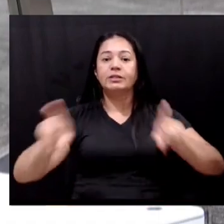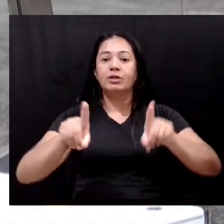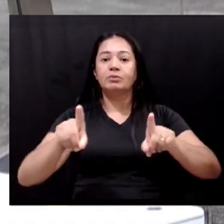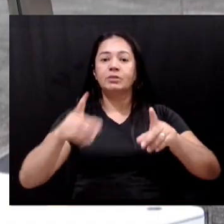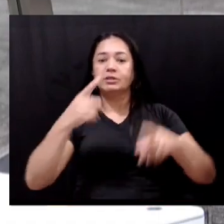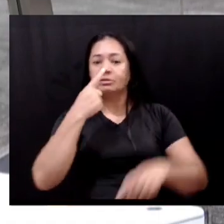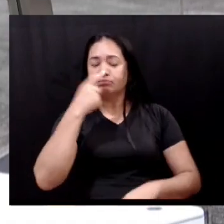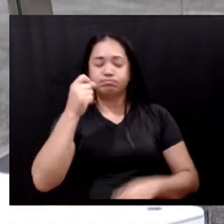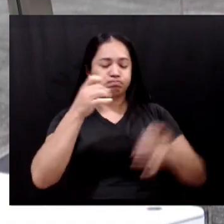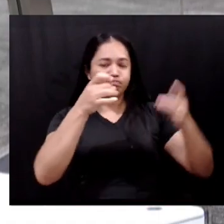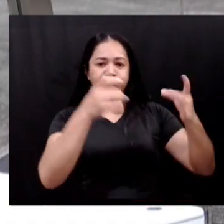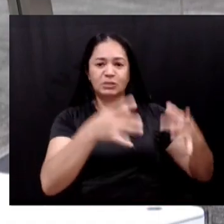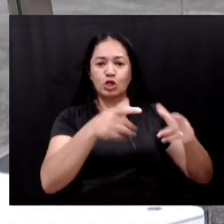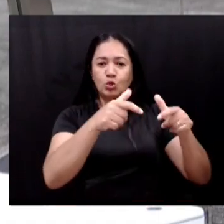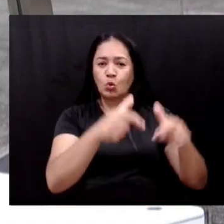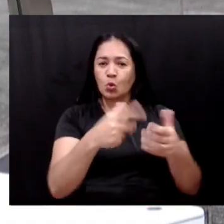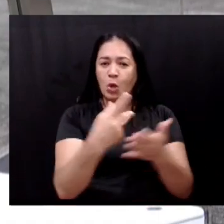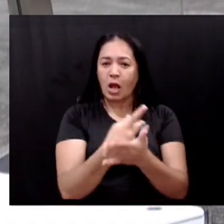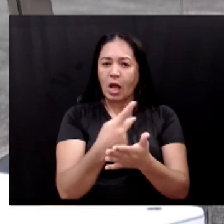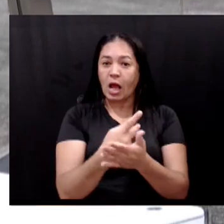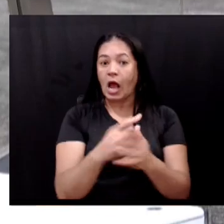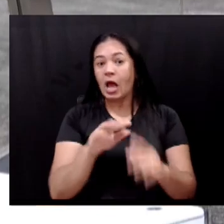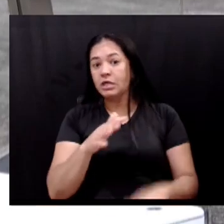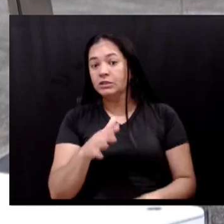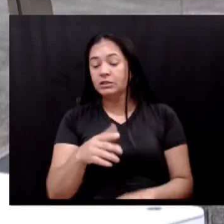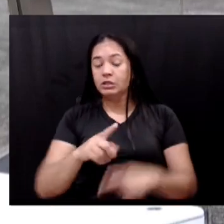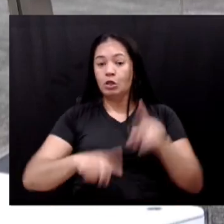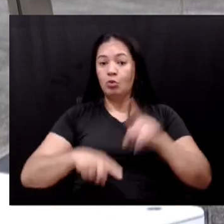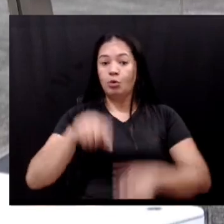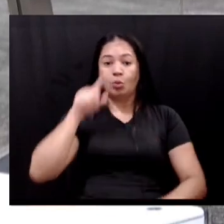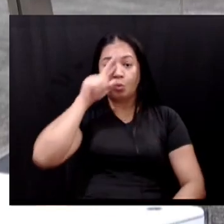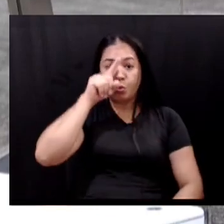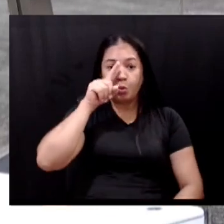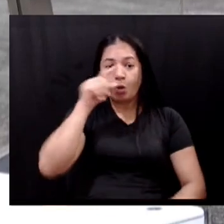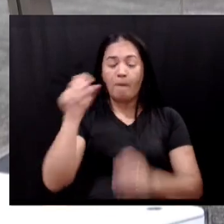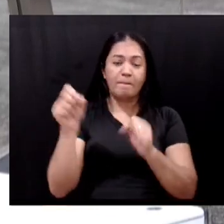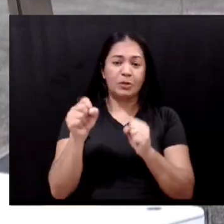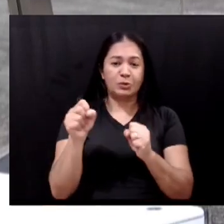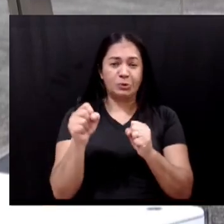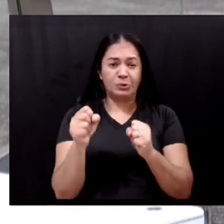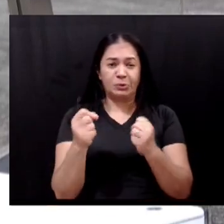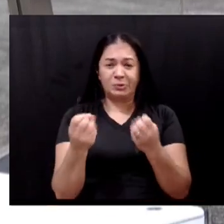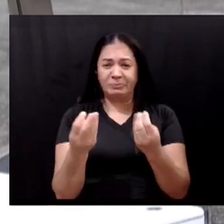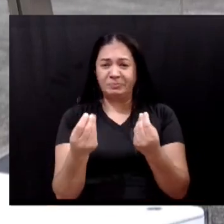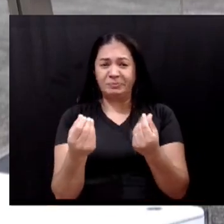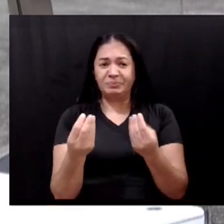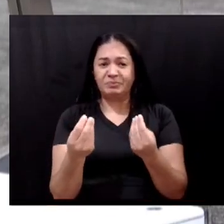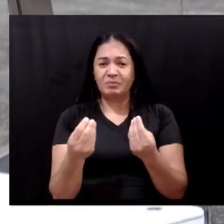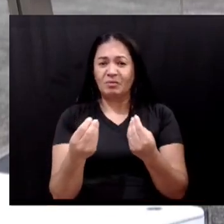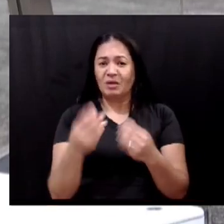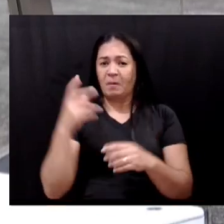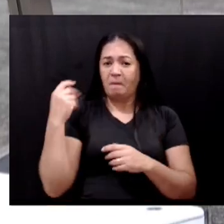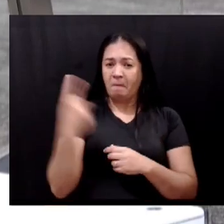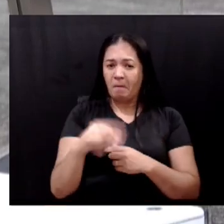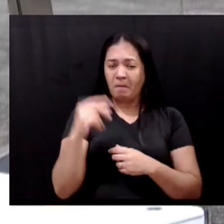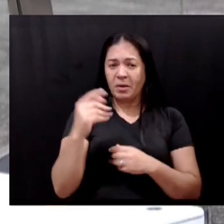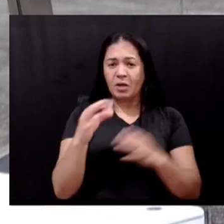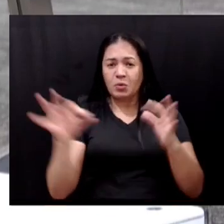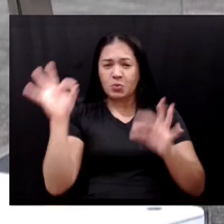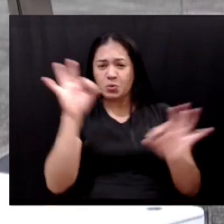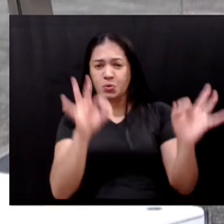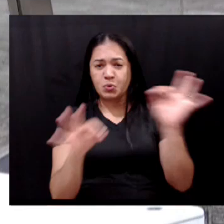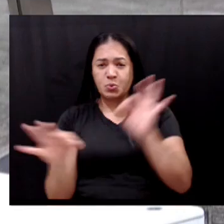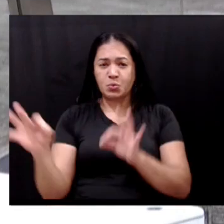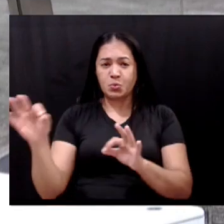de materiais até perigosos, né? Pode juntar lixo, pode juntar pragas, né, bichos peçonhentos, animais peçonhentos,